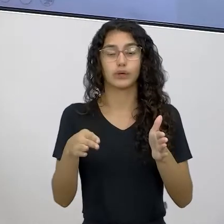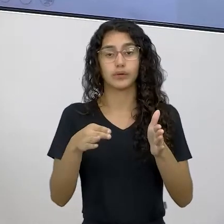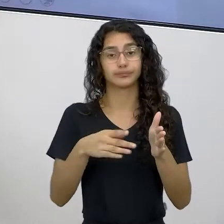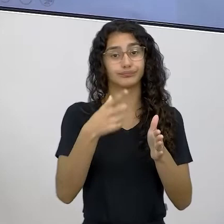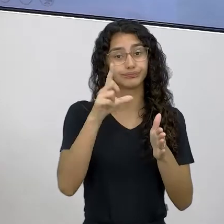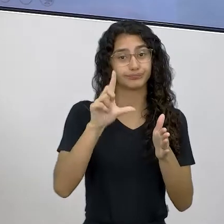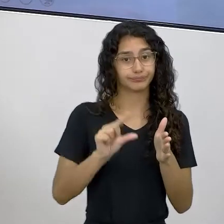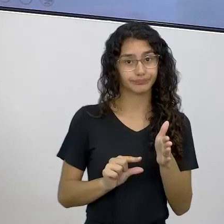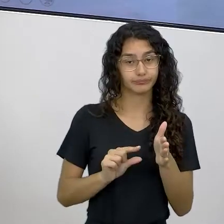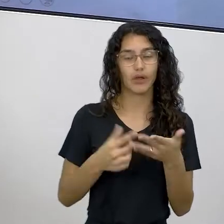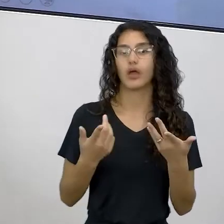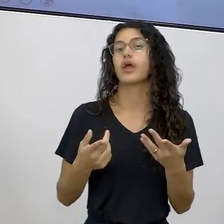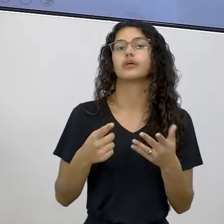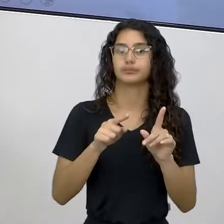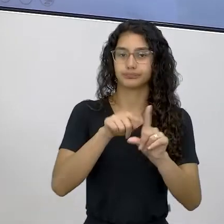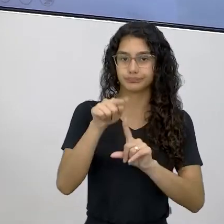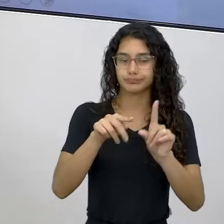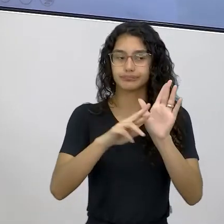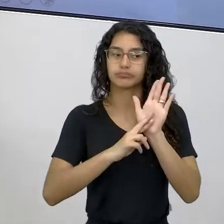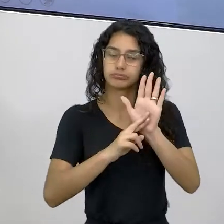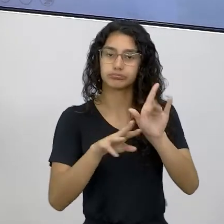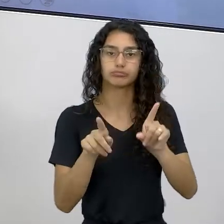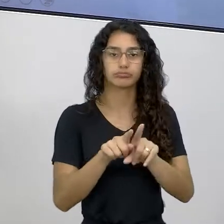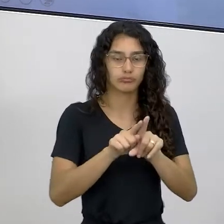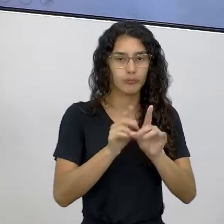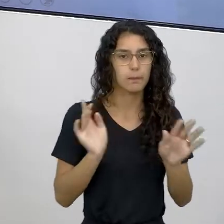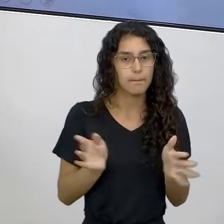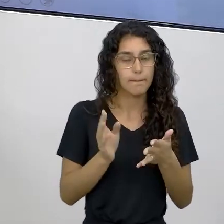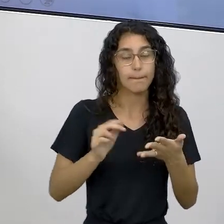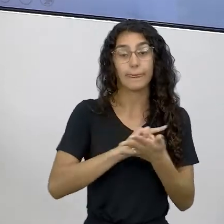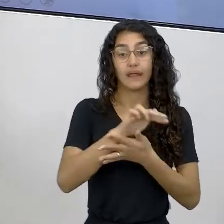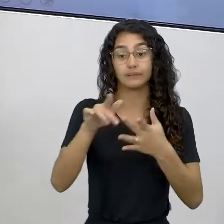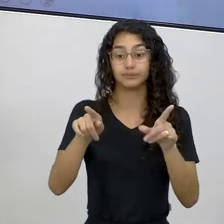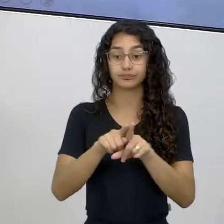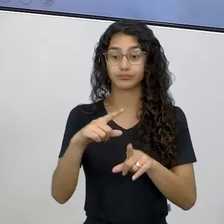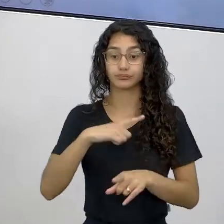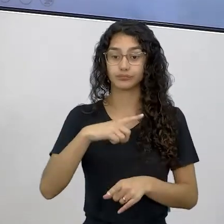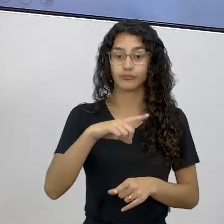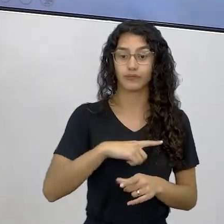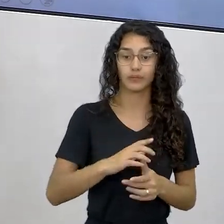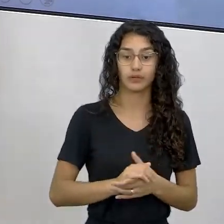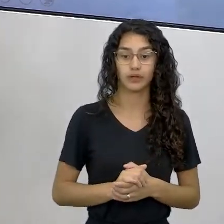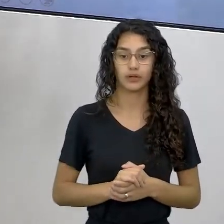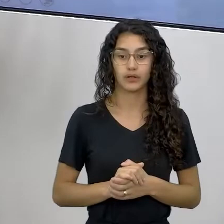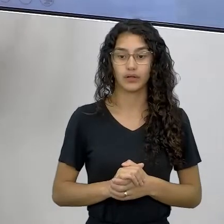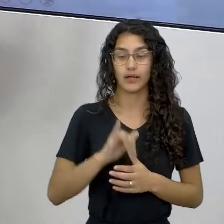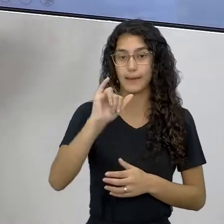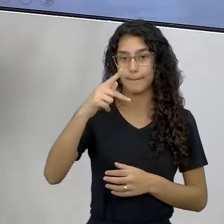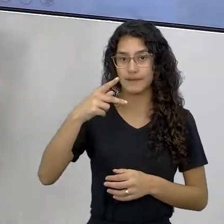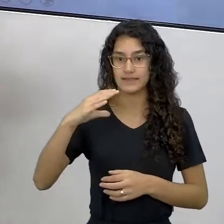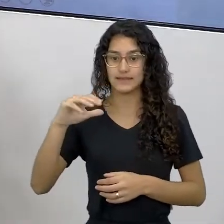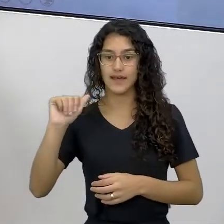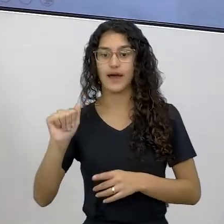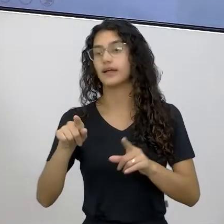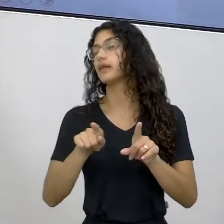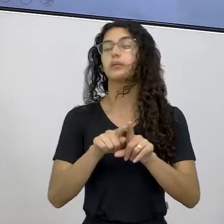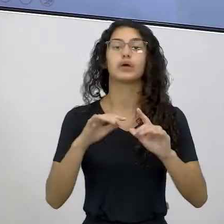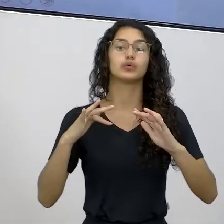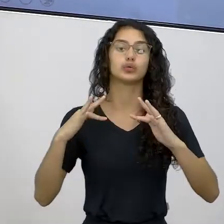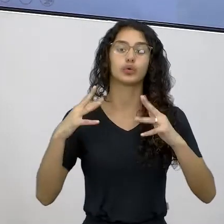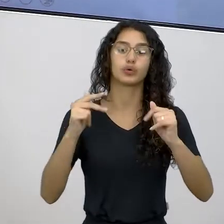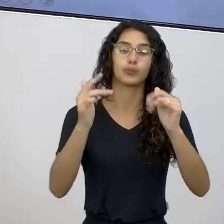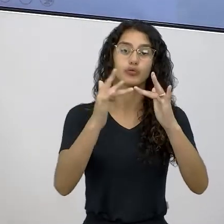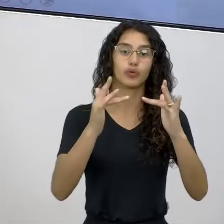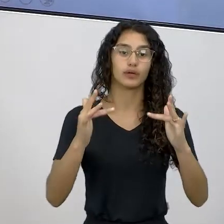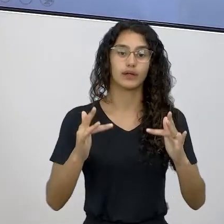vazio, esses índices aí influenciam. Fora os índices, o IPCA, que está totalmente